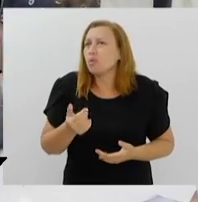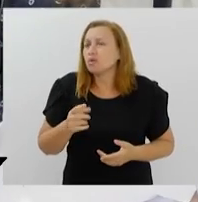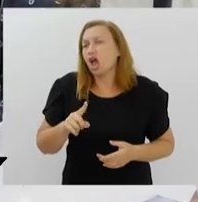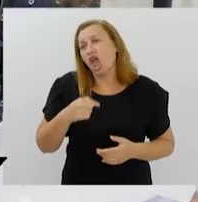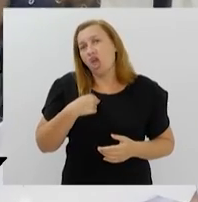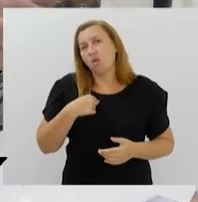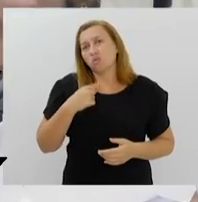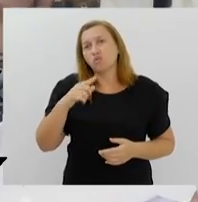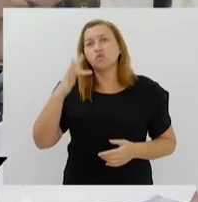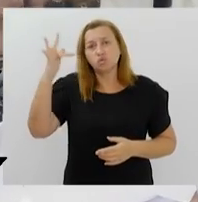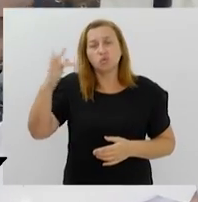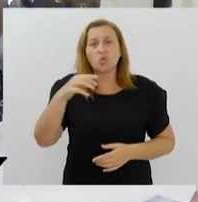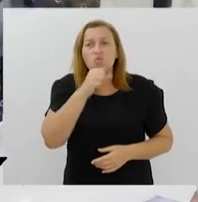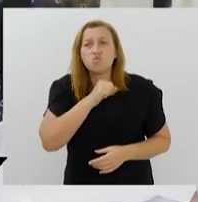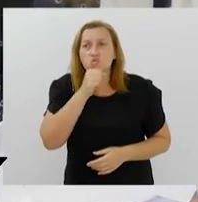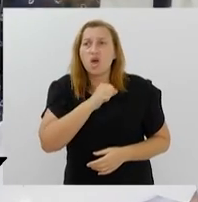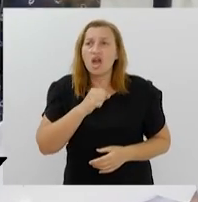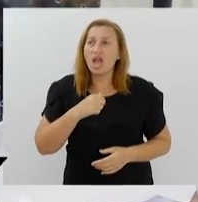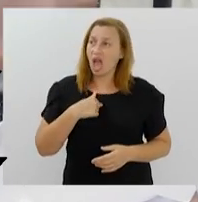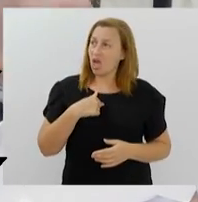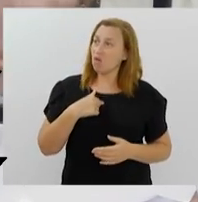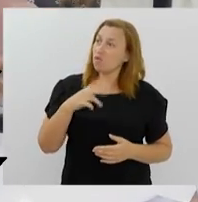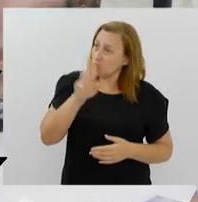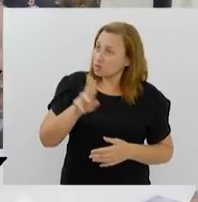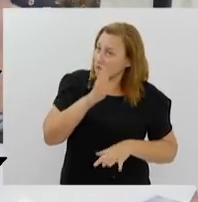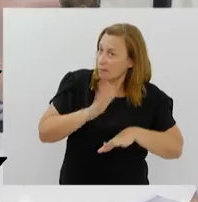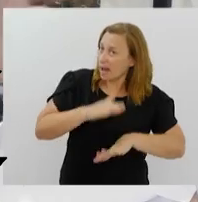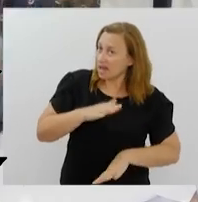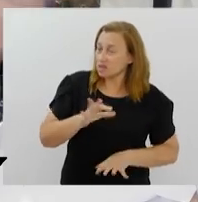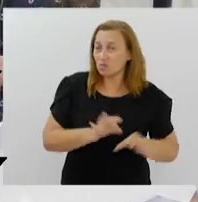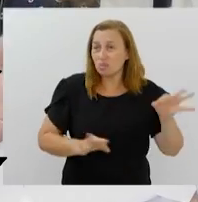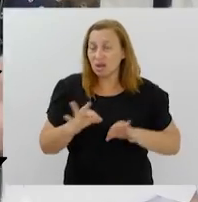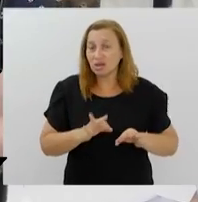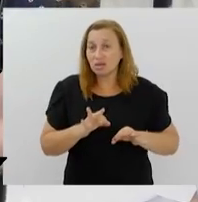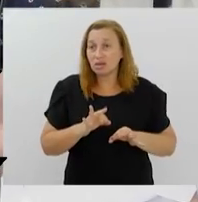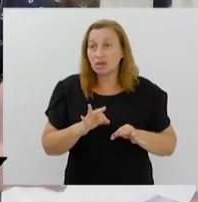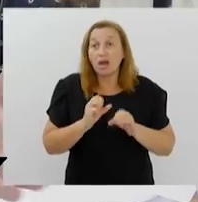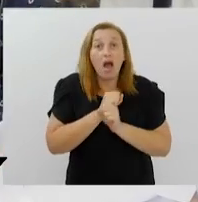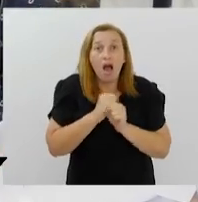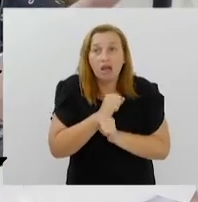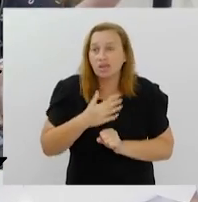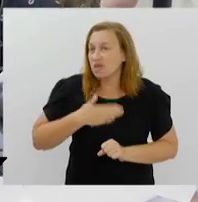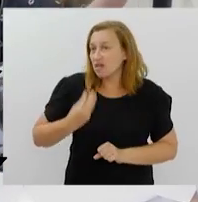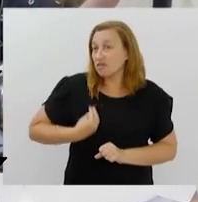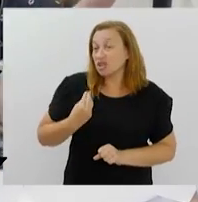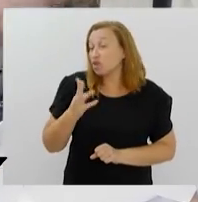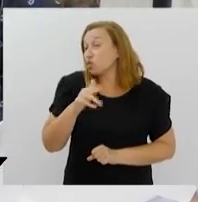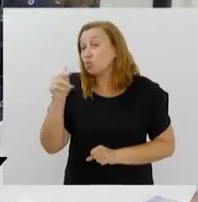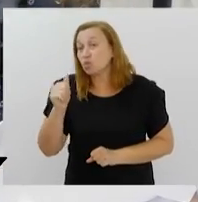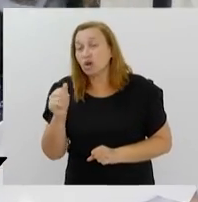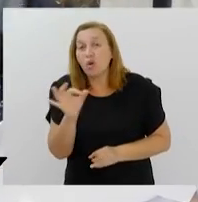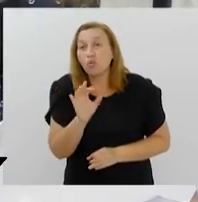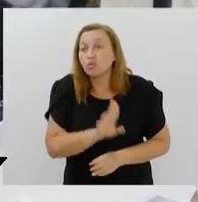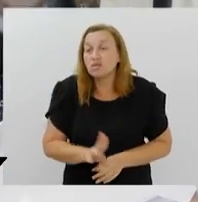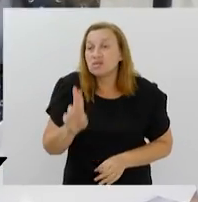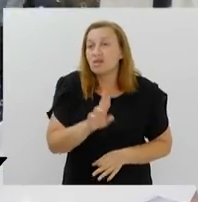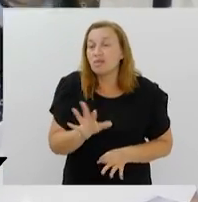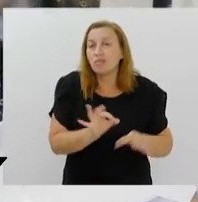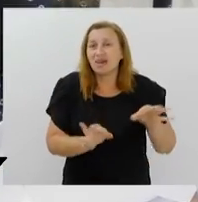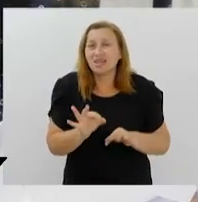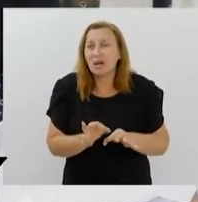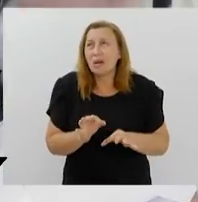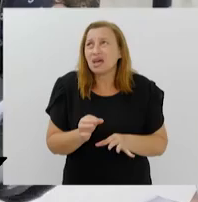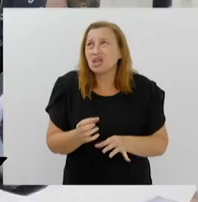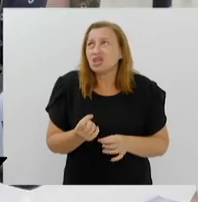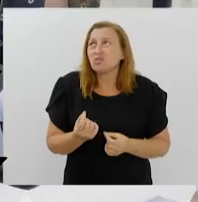chegando próximo disso e tal e daí vou talvez usar mais o plano mas durante muitos anos da minha vida eu não usei plano mais para fazer um exame ou coisa